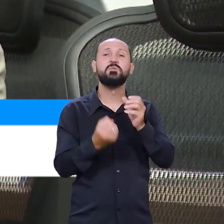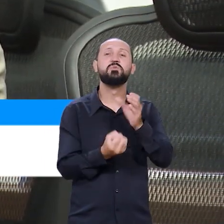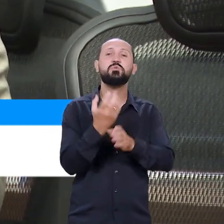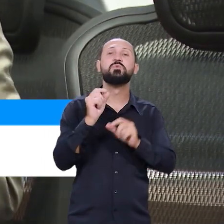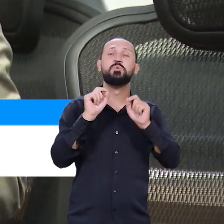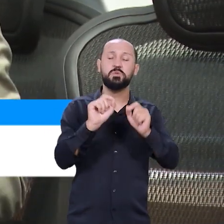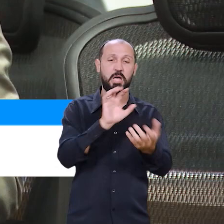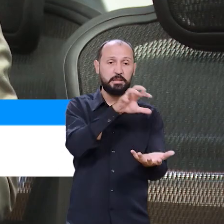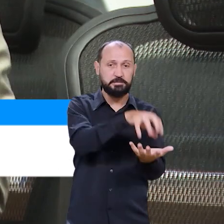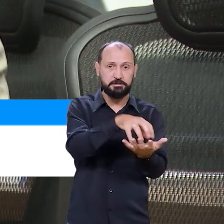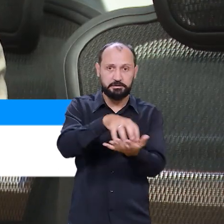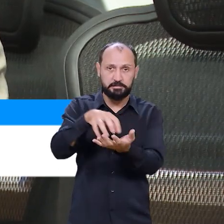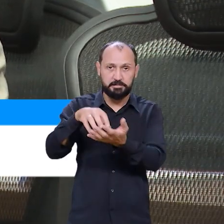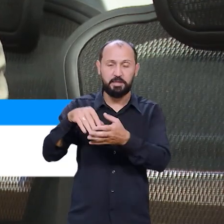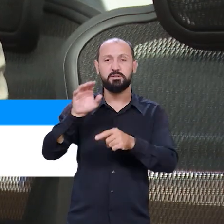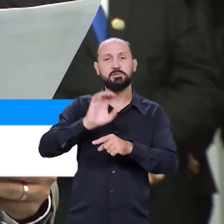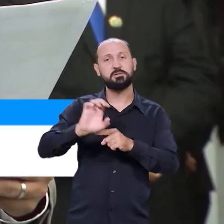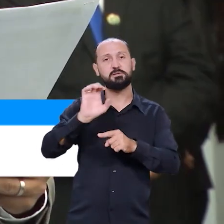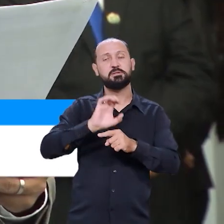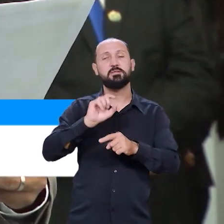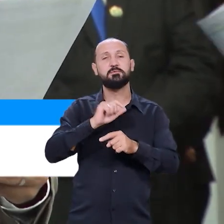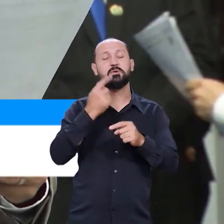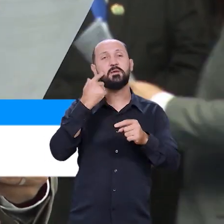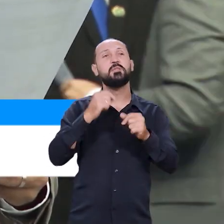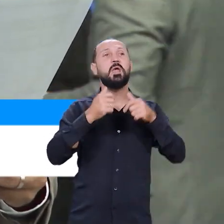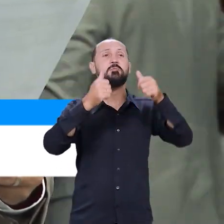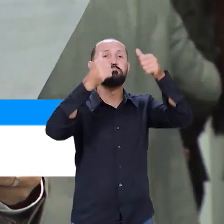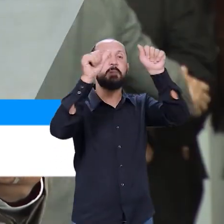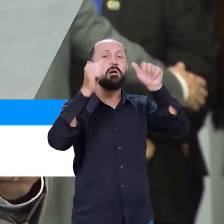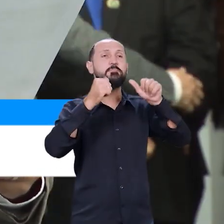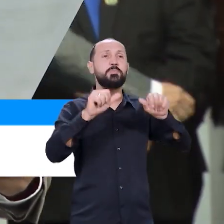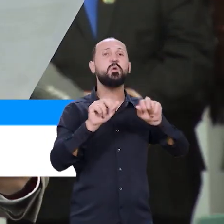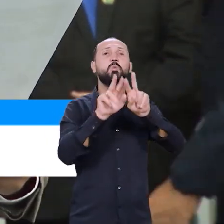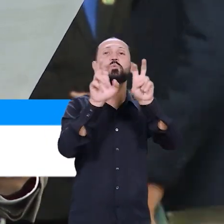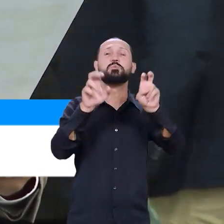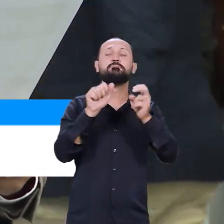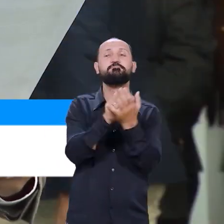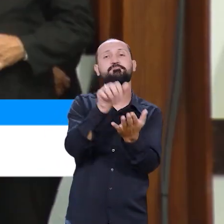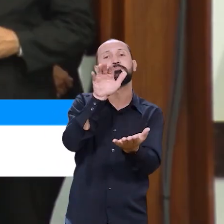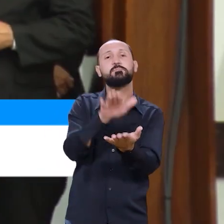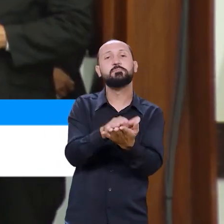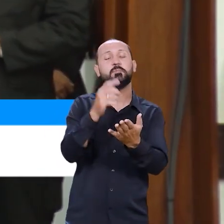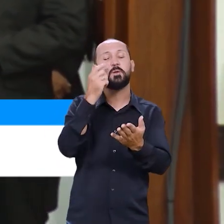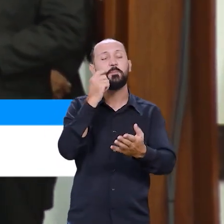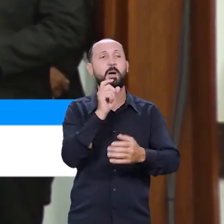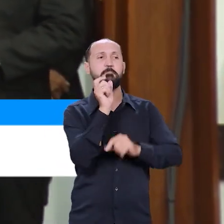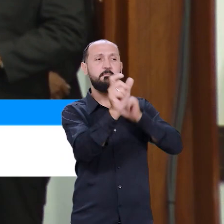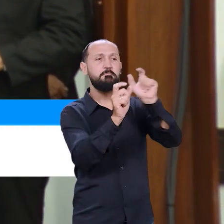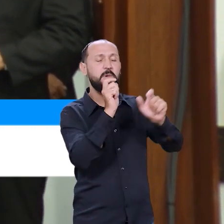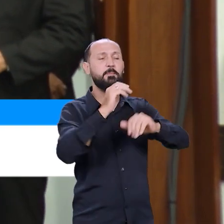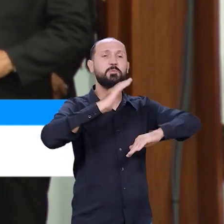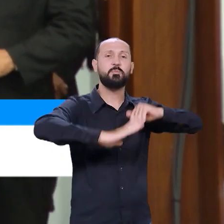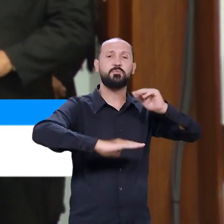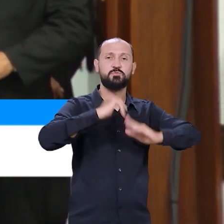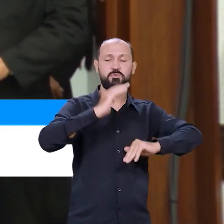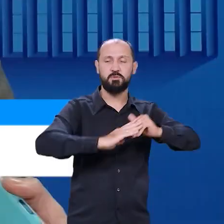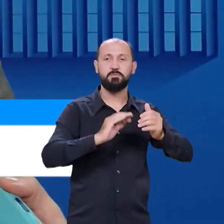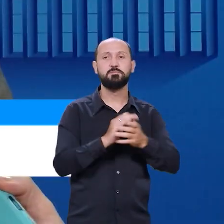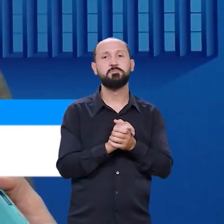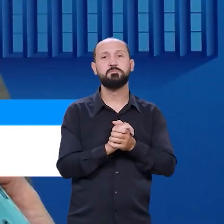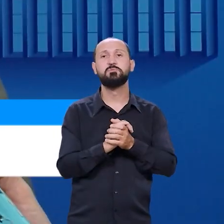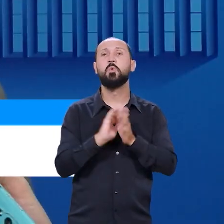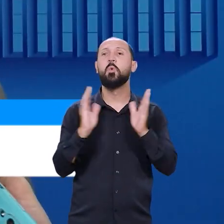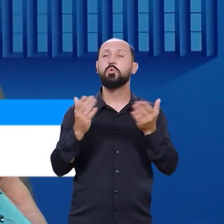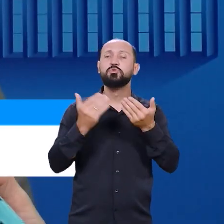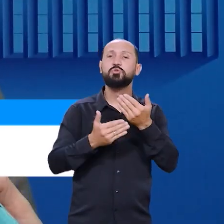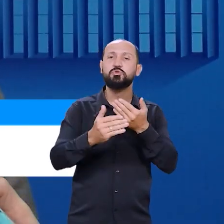determina as repartições públicas estaduais a fixarem cartazes contendo as penalidades por desacato a servidores públicos.